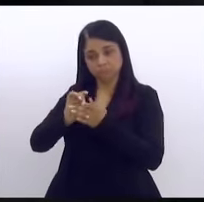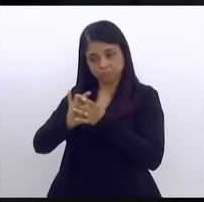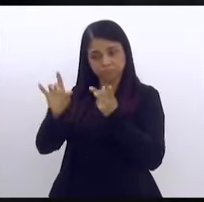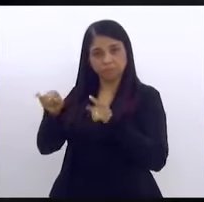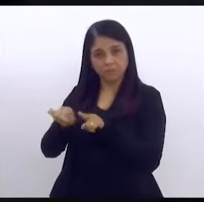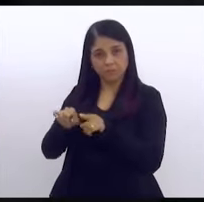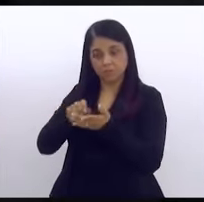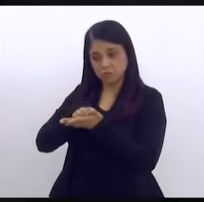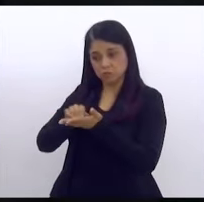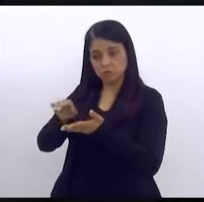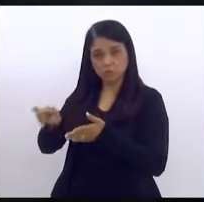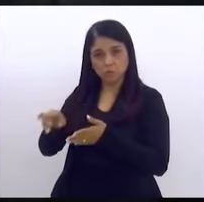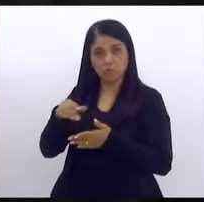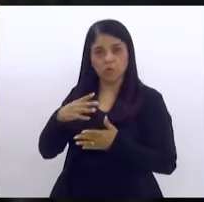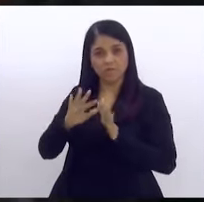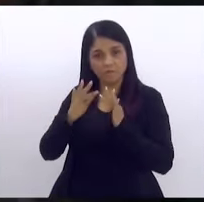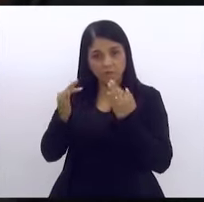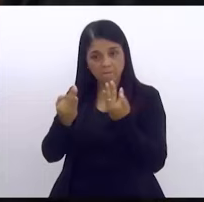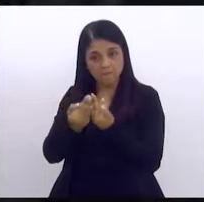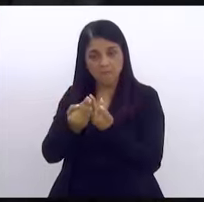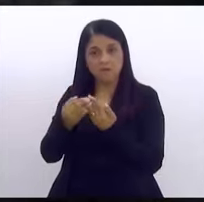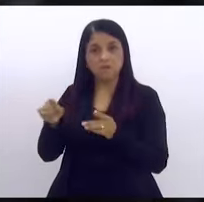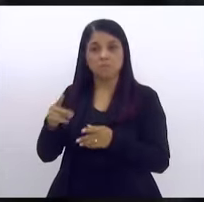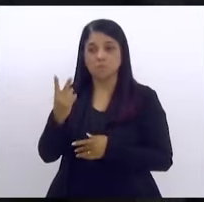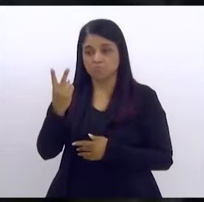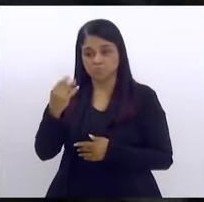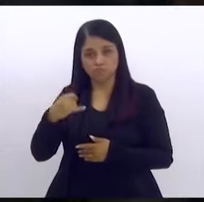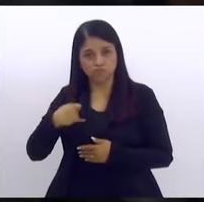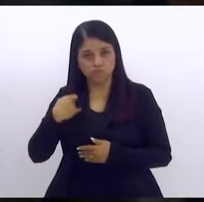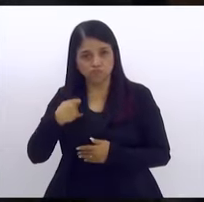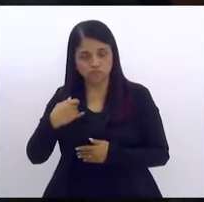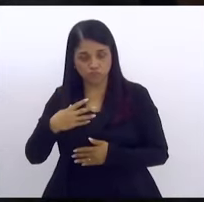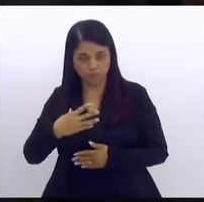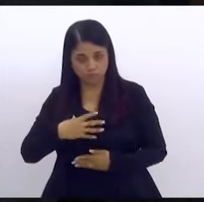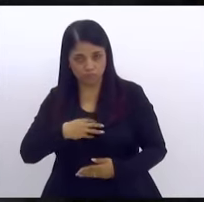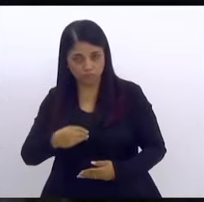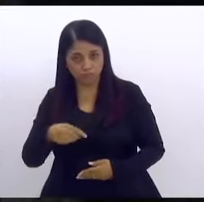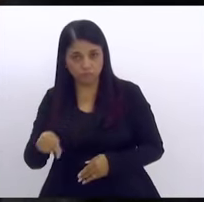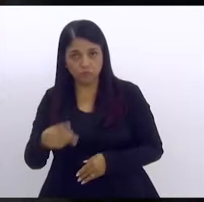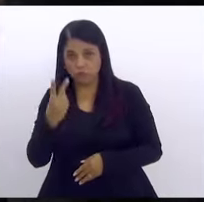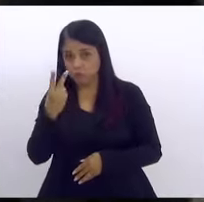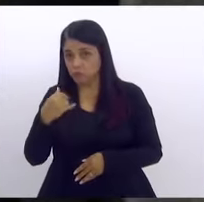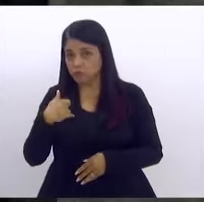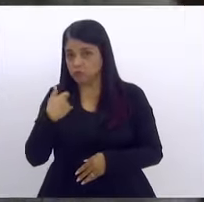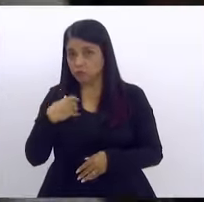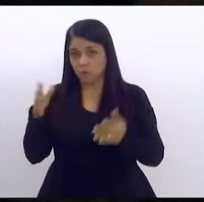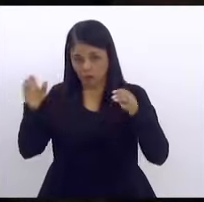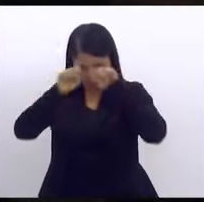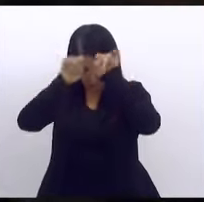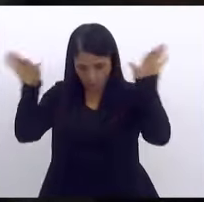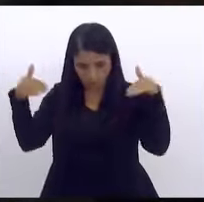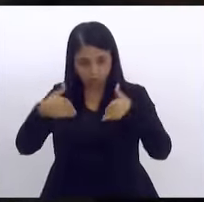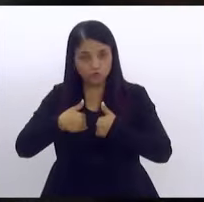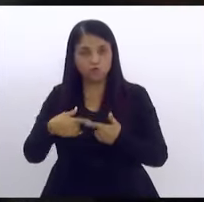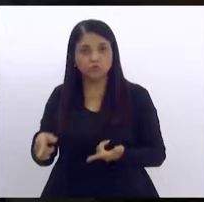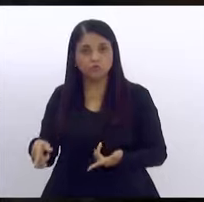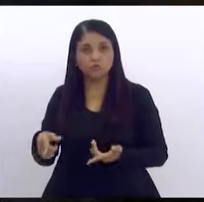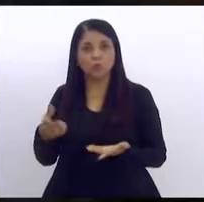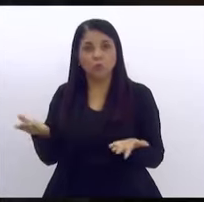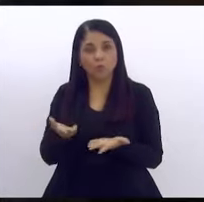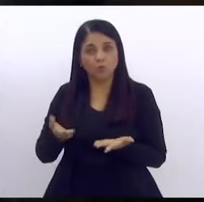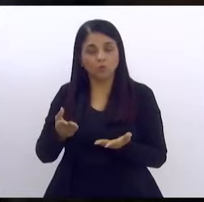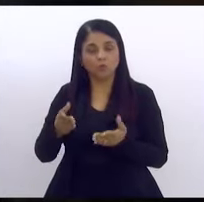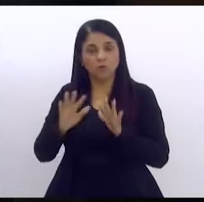menina de 2 anos que tem autismo, sofre de autismo. E o Anderson hoje, com a sua família,